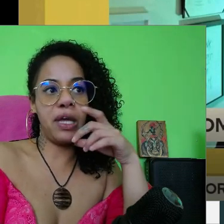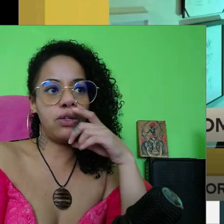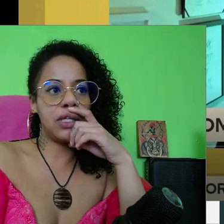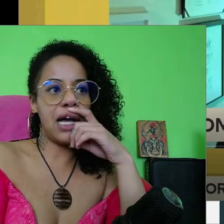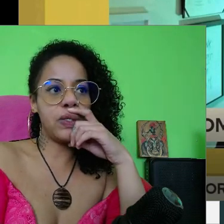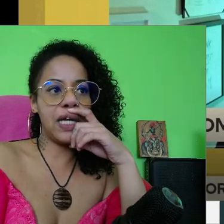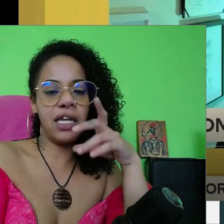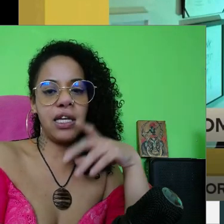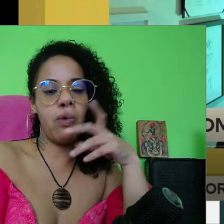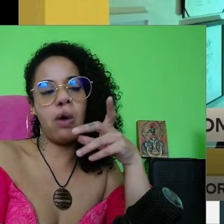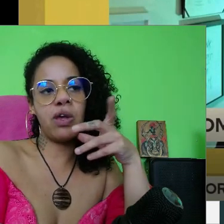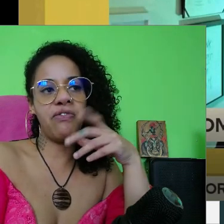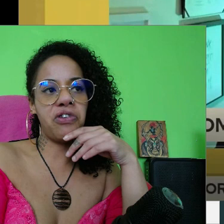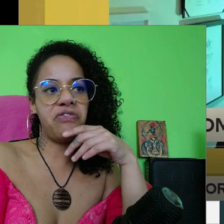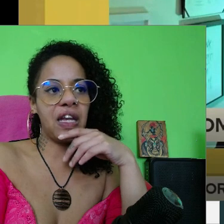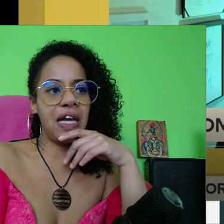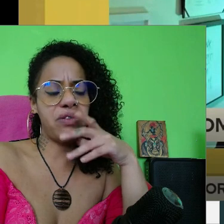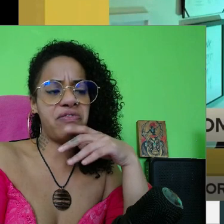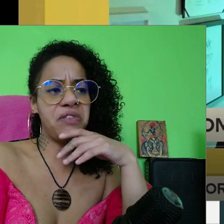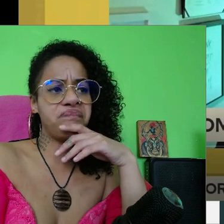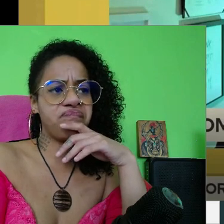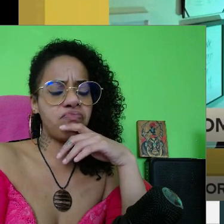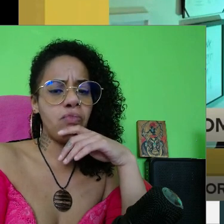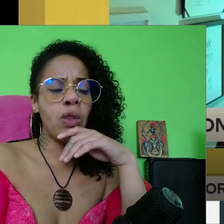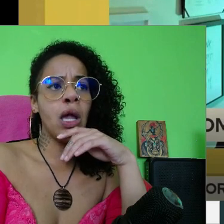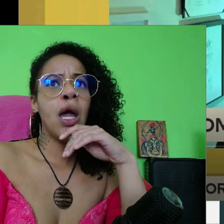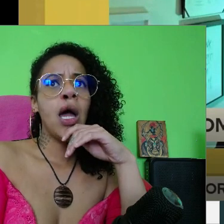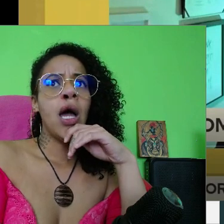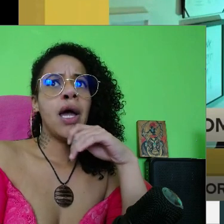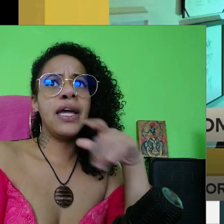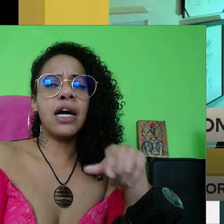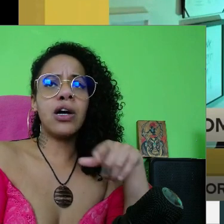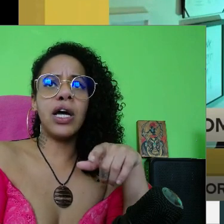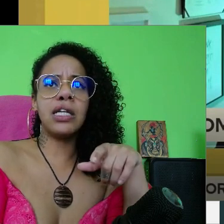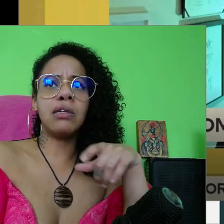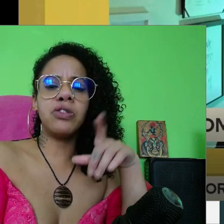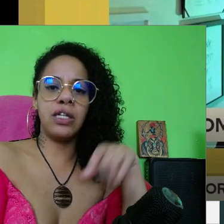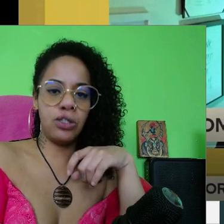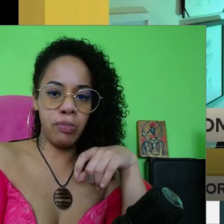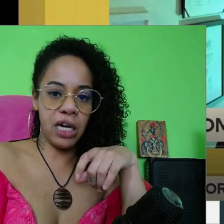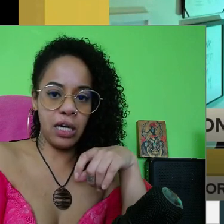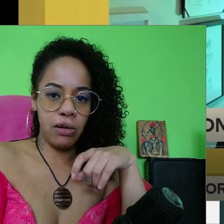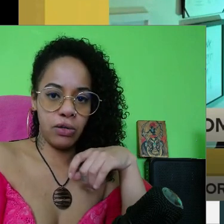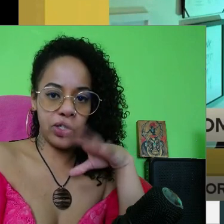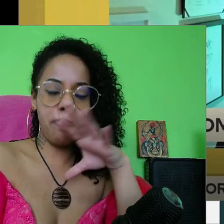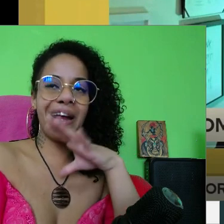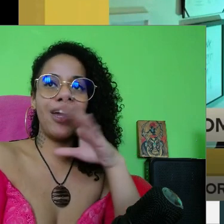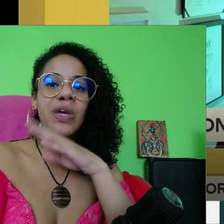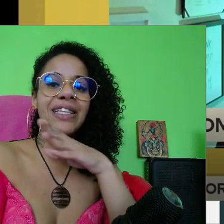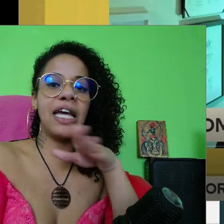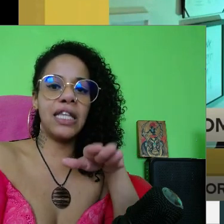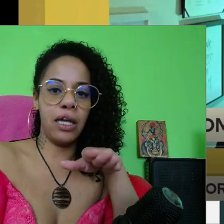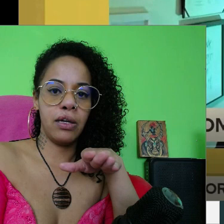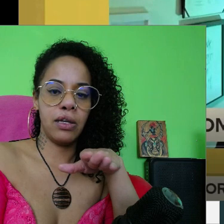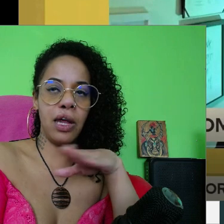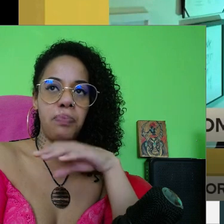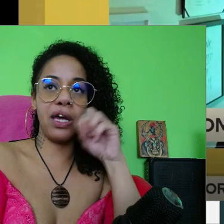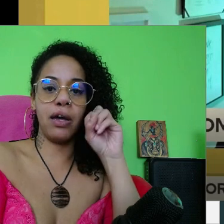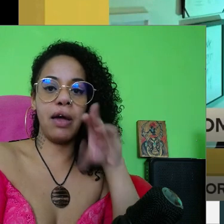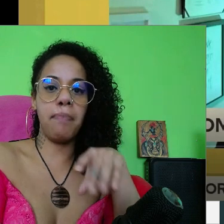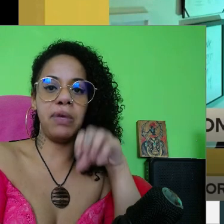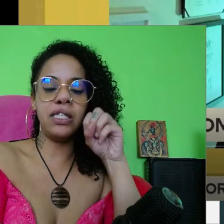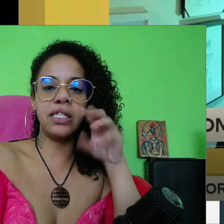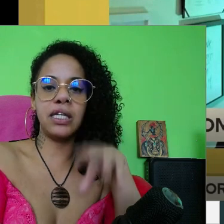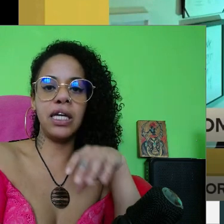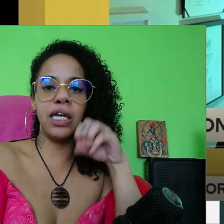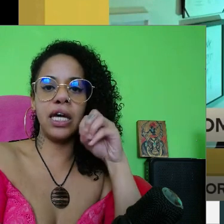o tratamento dado né e não ao que foi falado enfim e agora estamos falando sobre Ana só para eu entender né